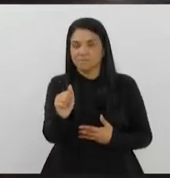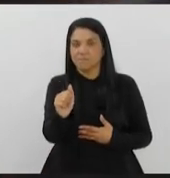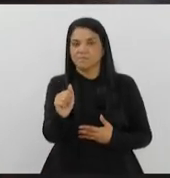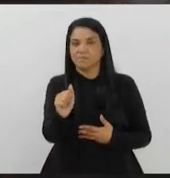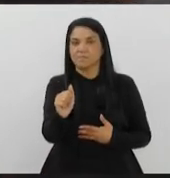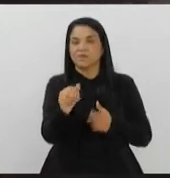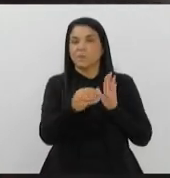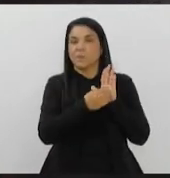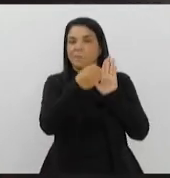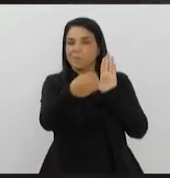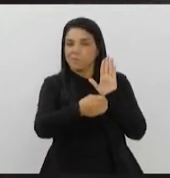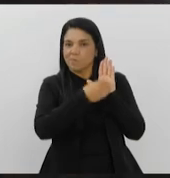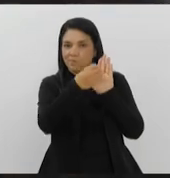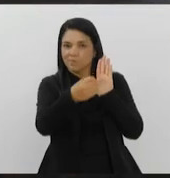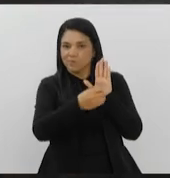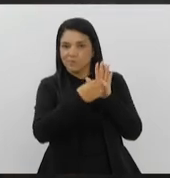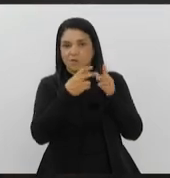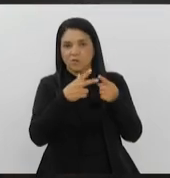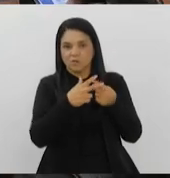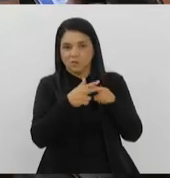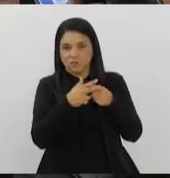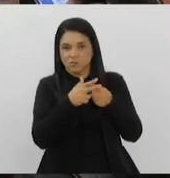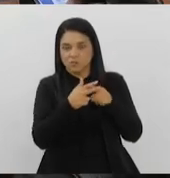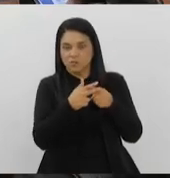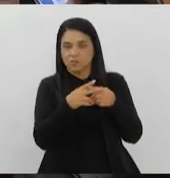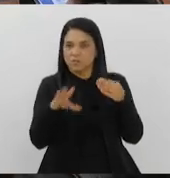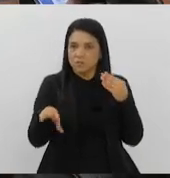o parecer e a gente corrigir e enquadrar os dois.